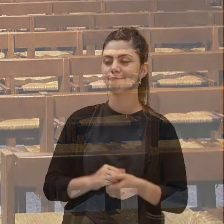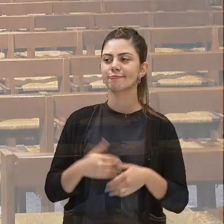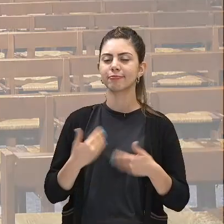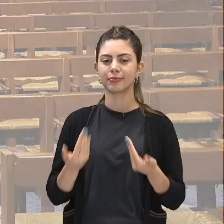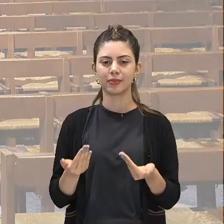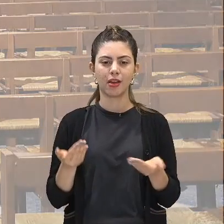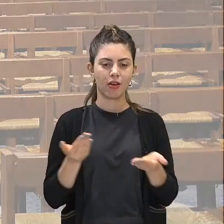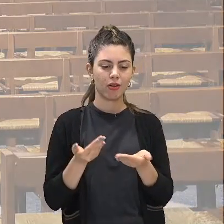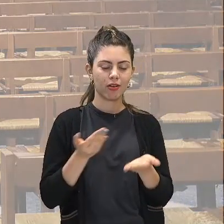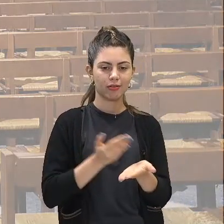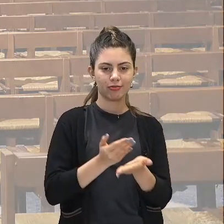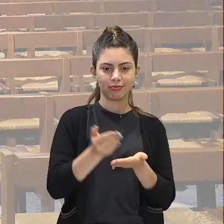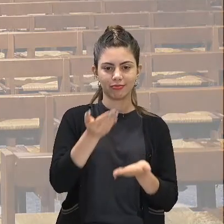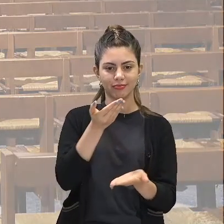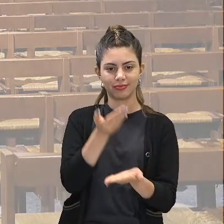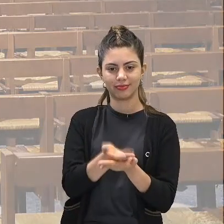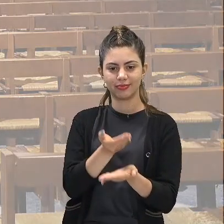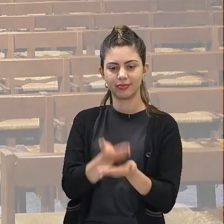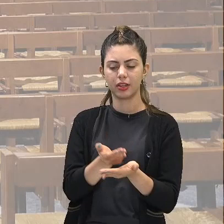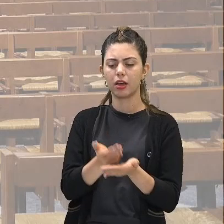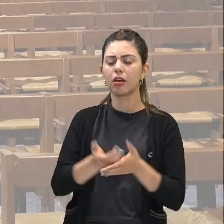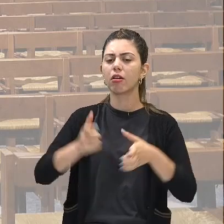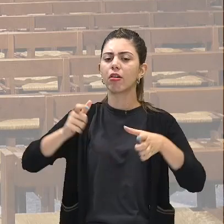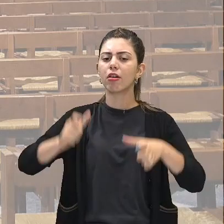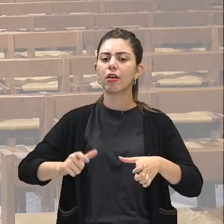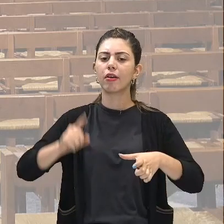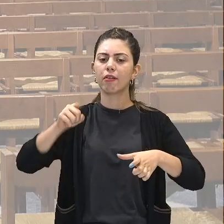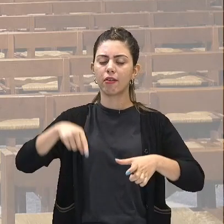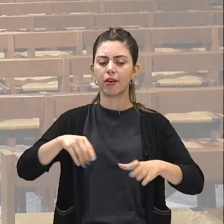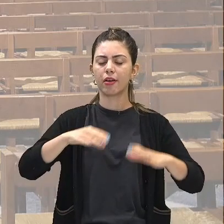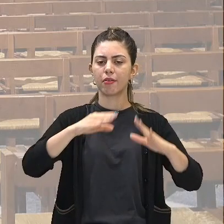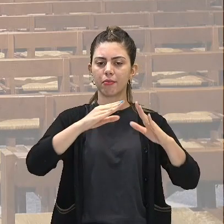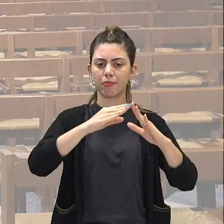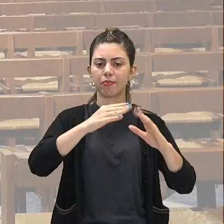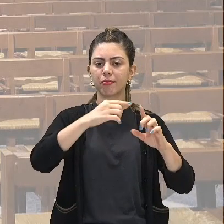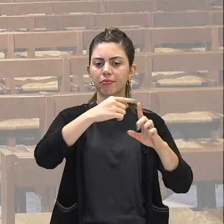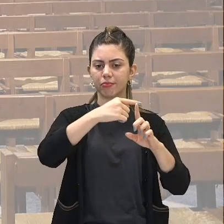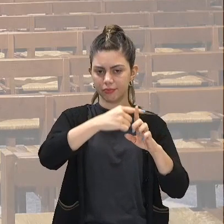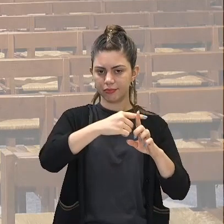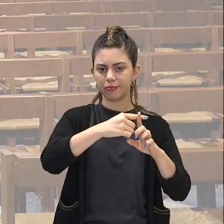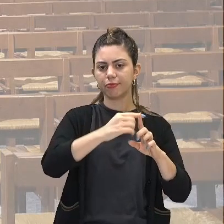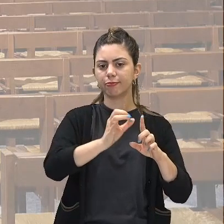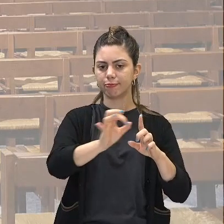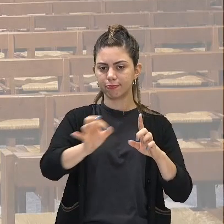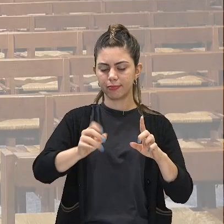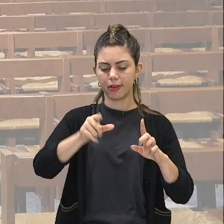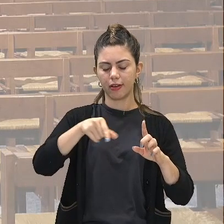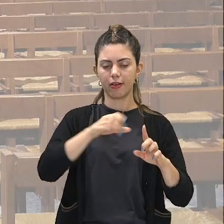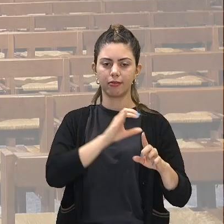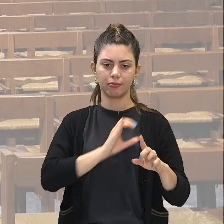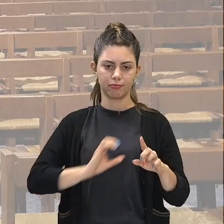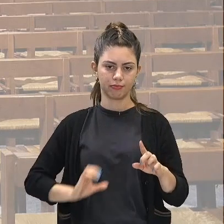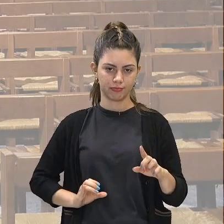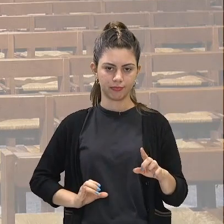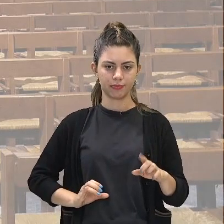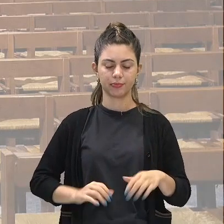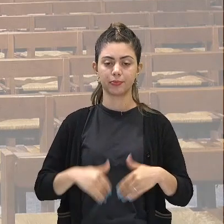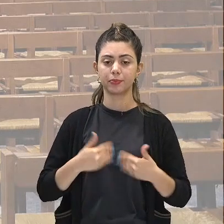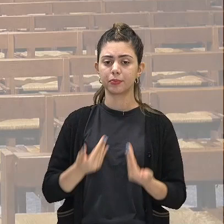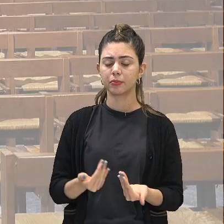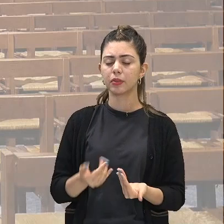religiosas, a cristandade fragmentada e o detalhamento reforma protestante. Vamos então à nossa